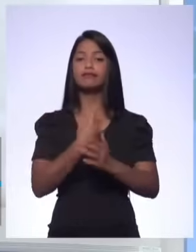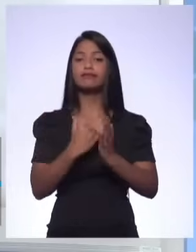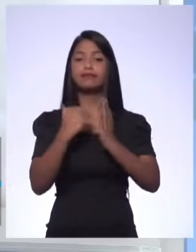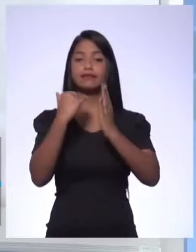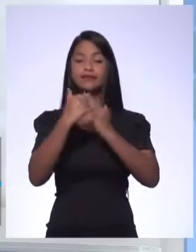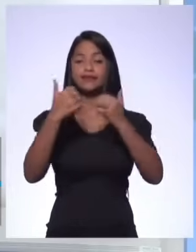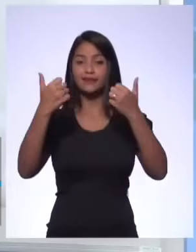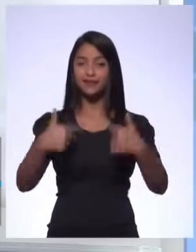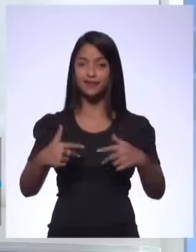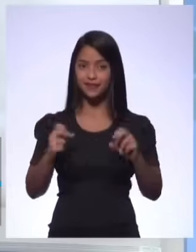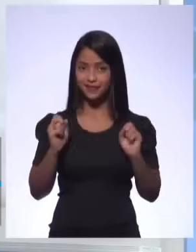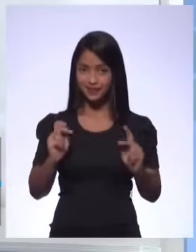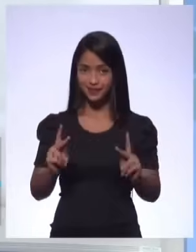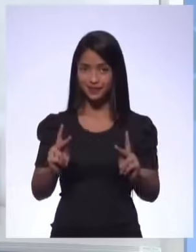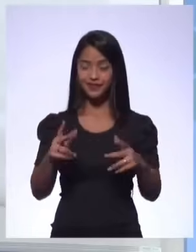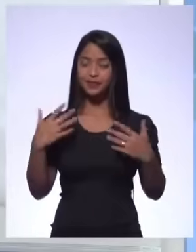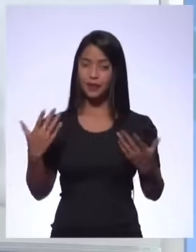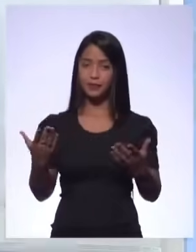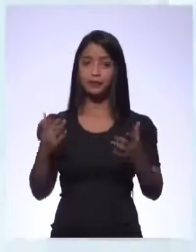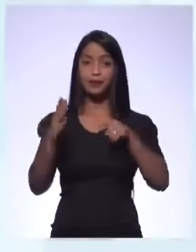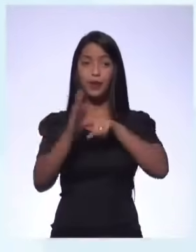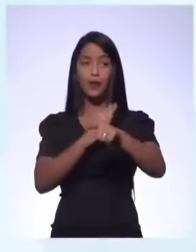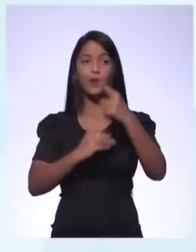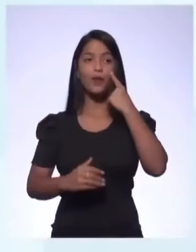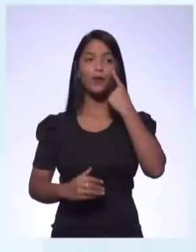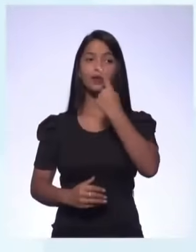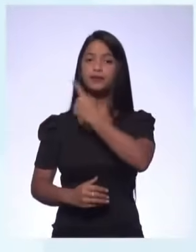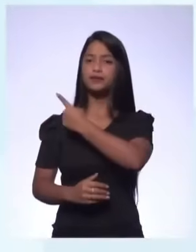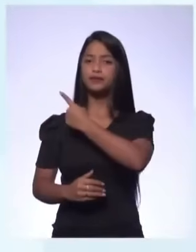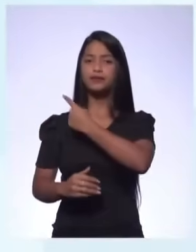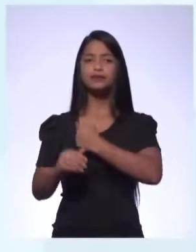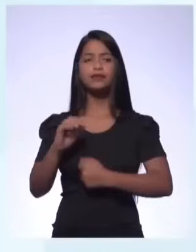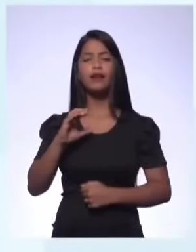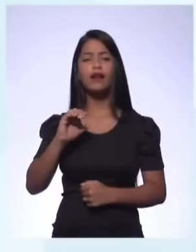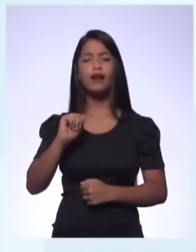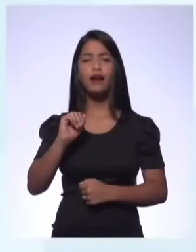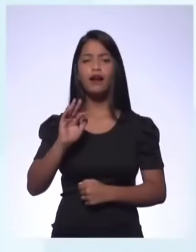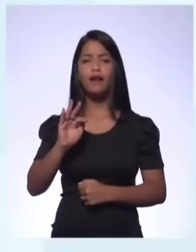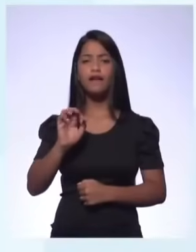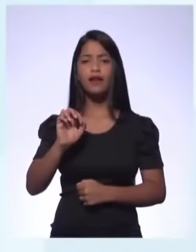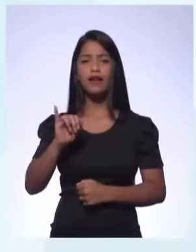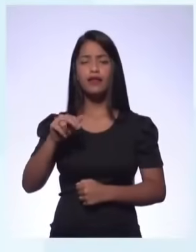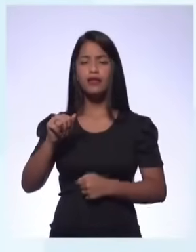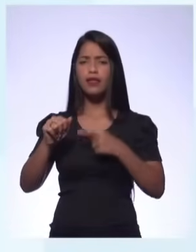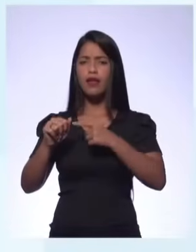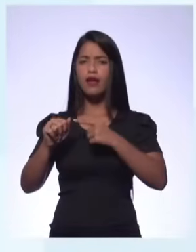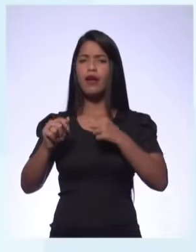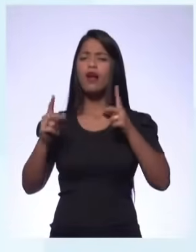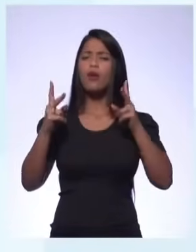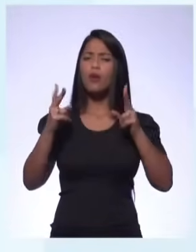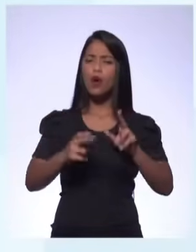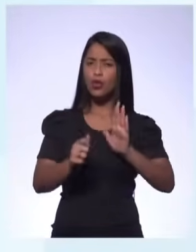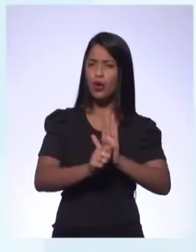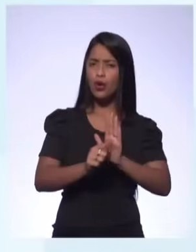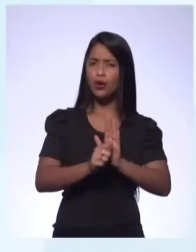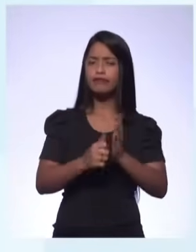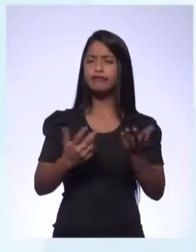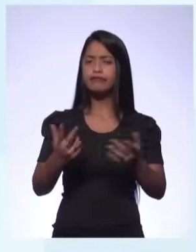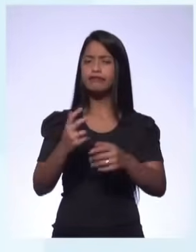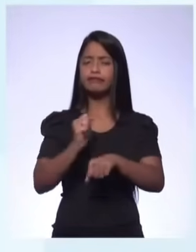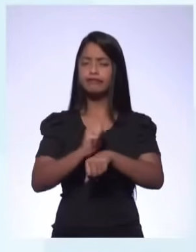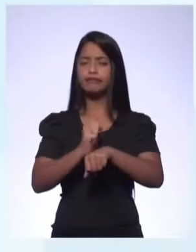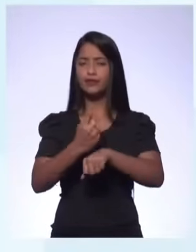bom? Essa questão aí, ó. A cafeína pode ser considerada uma droga? Então, 2 minutinhos aí para